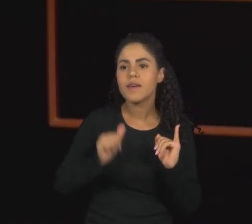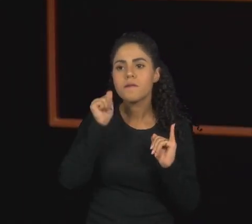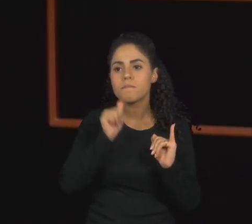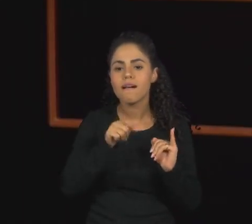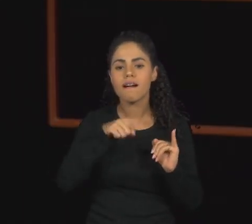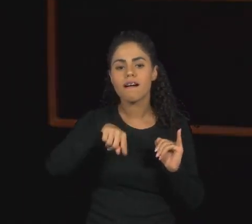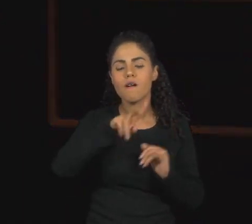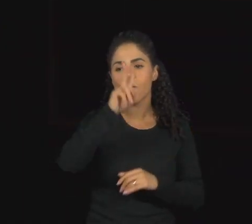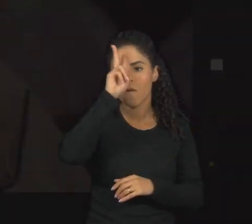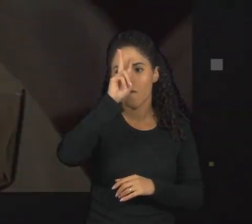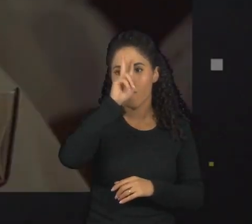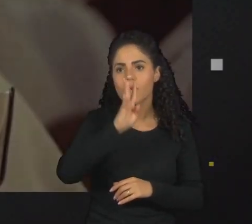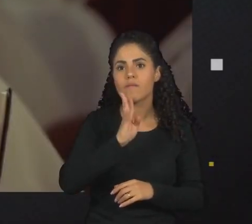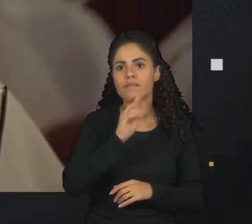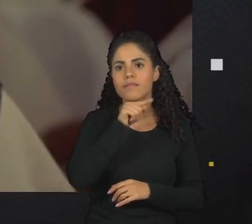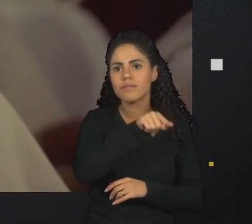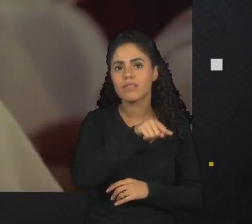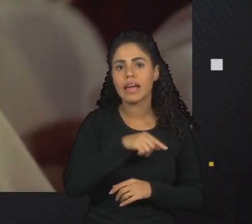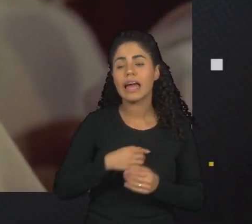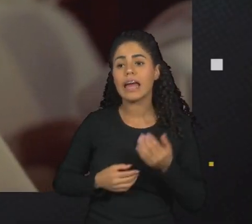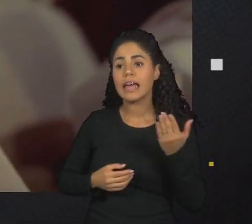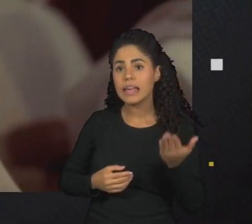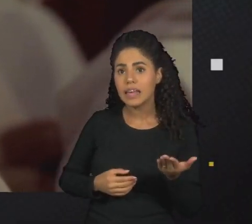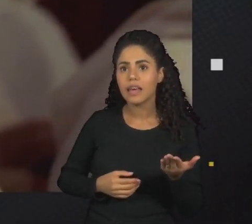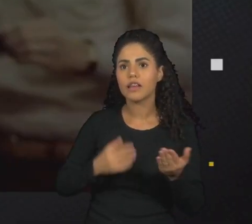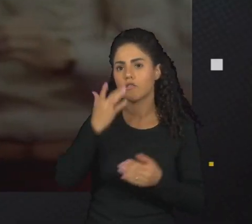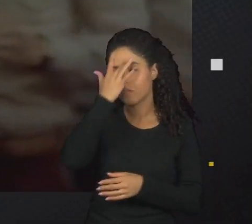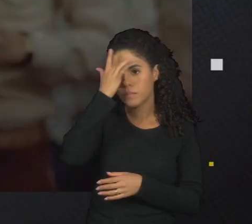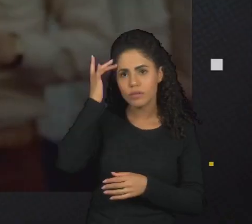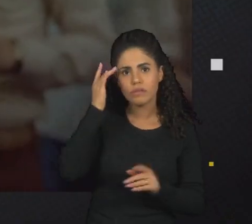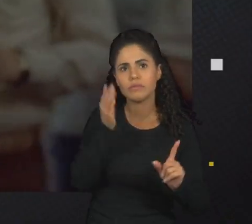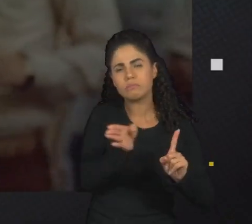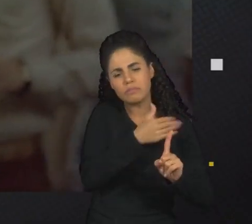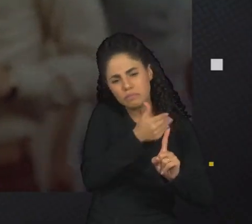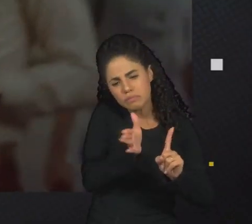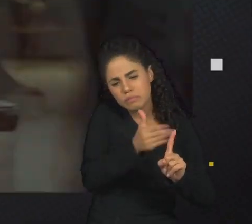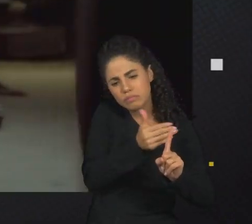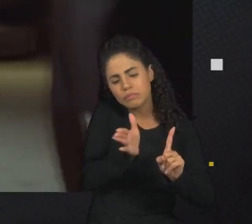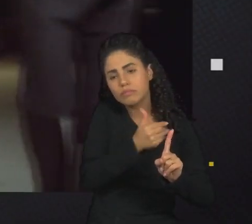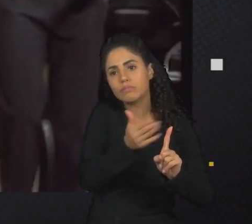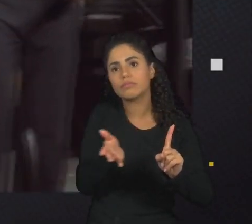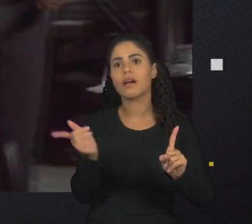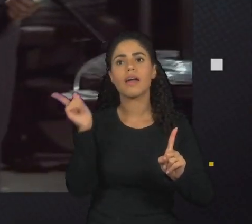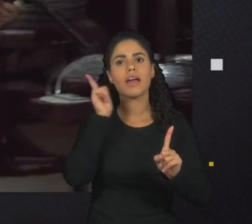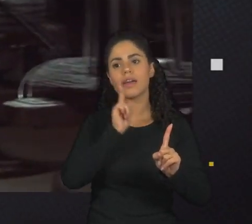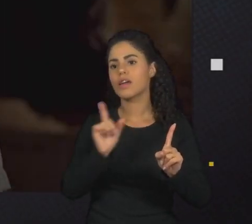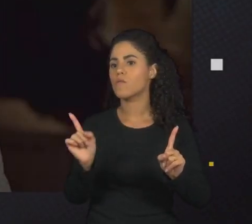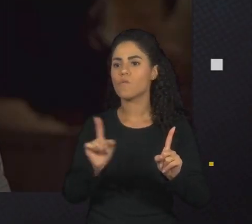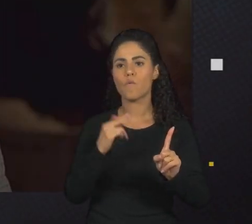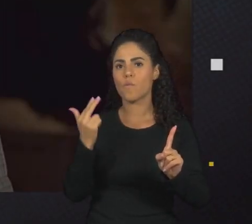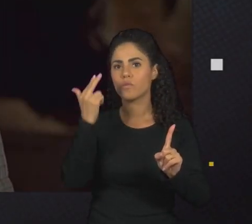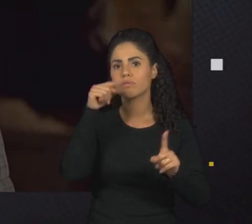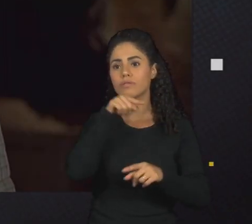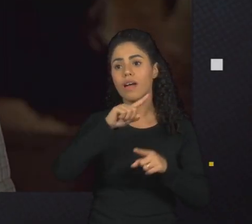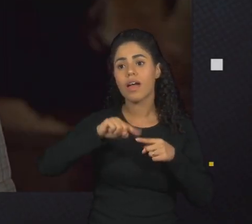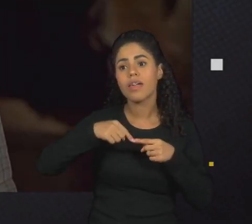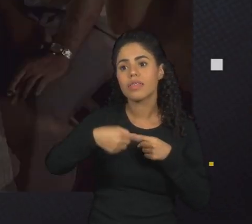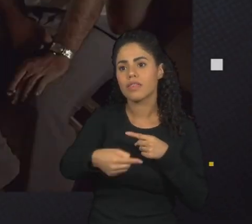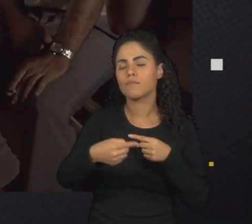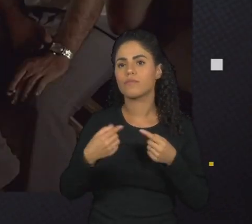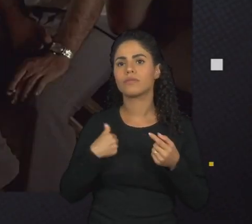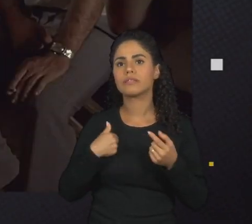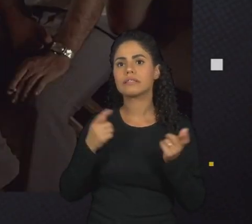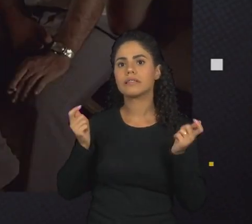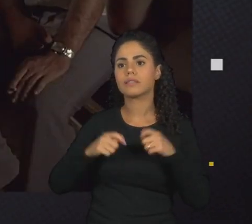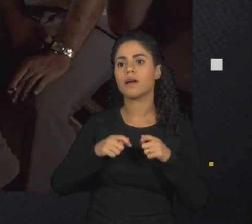história. E ele foi tão barbaramente torturado que ele não conseguiu se livrar daquilo mais. Mesmo depois podendo sair